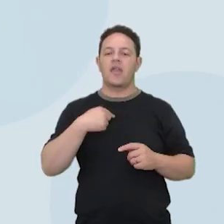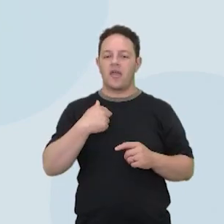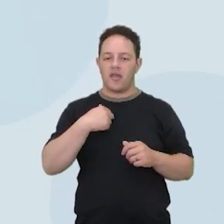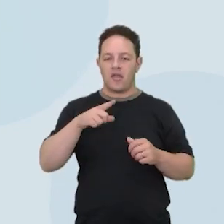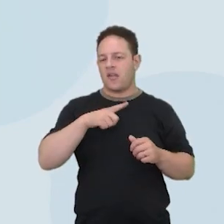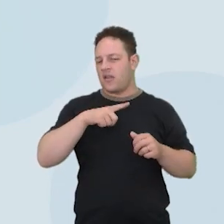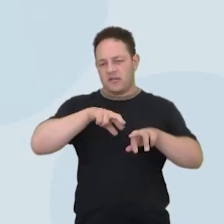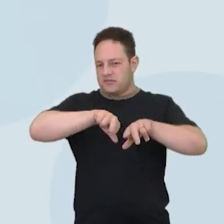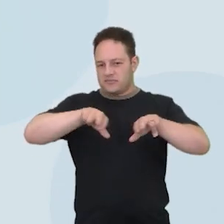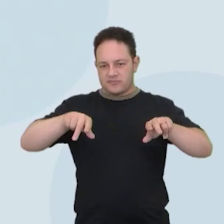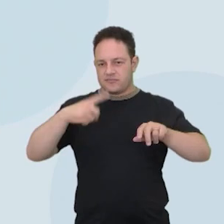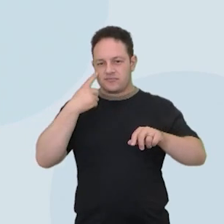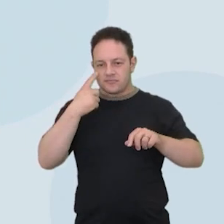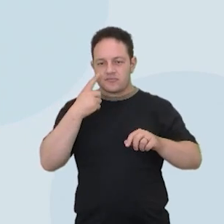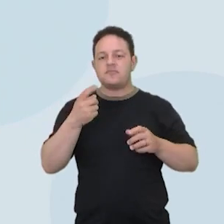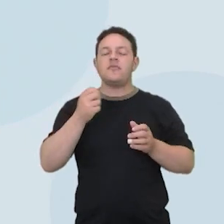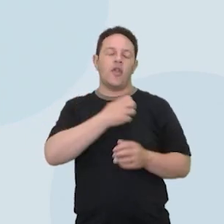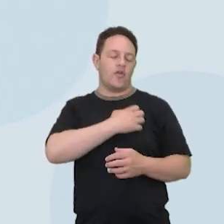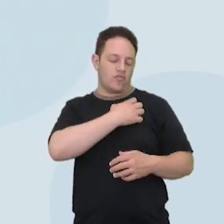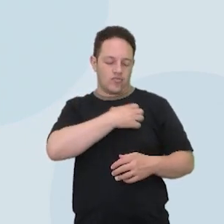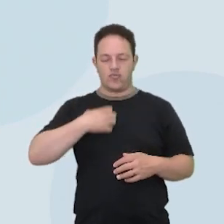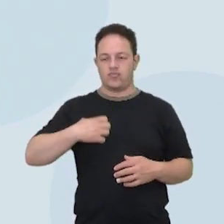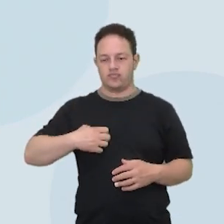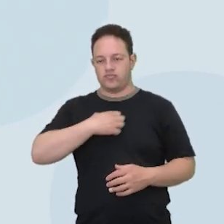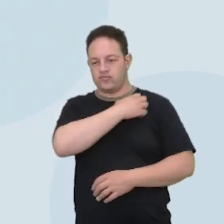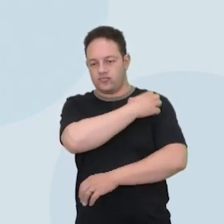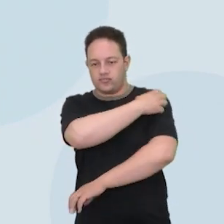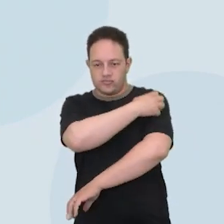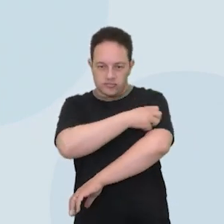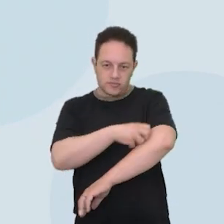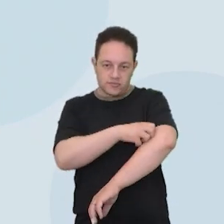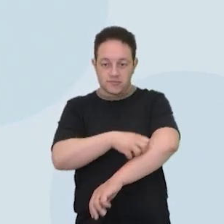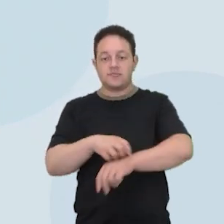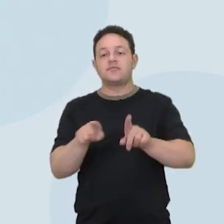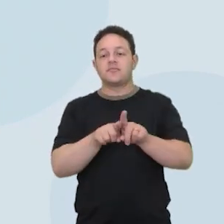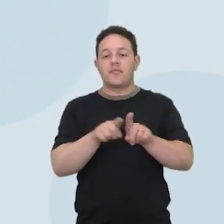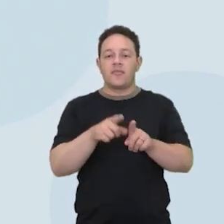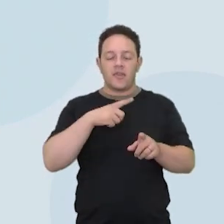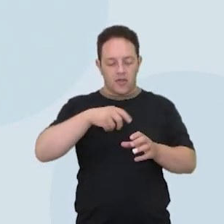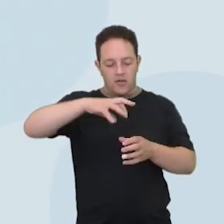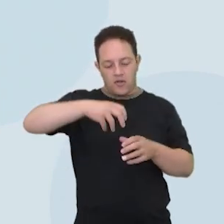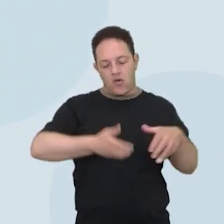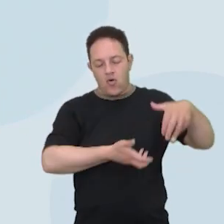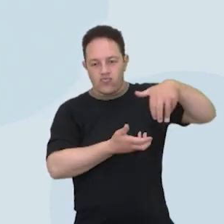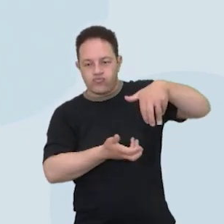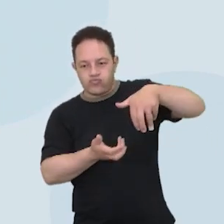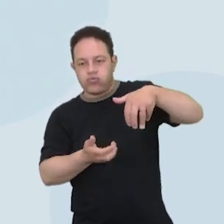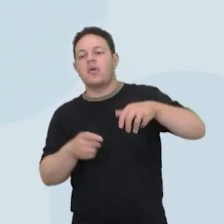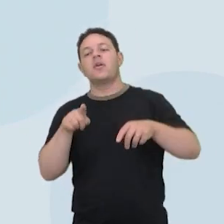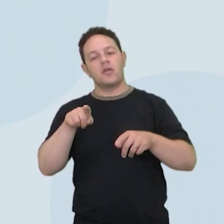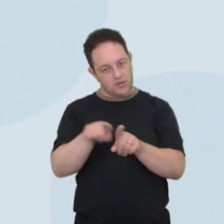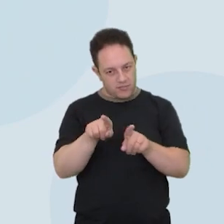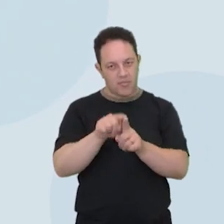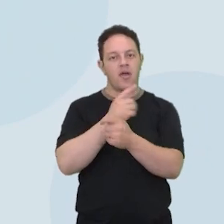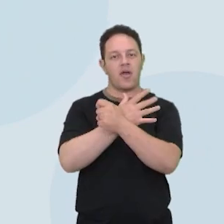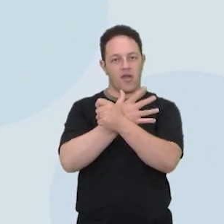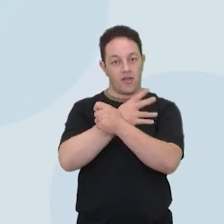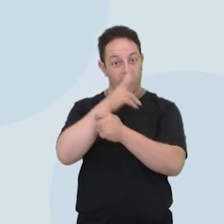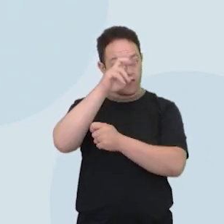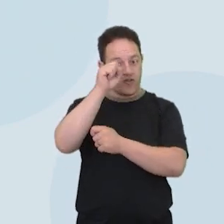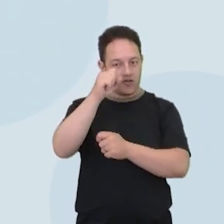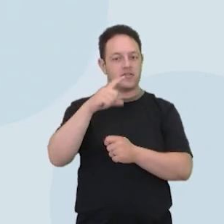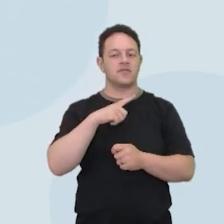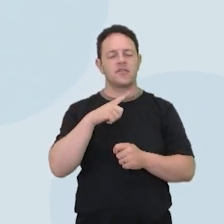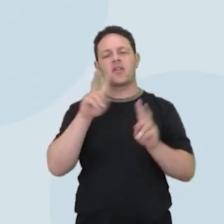tá certo? Sabonetes e aqueles alvejantes, tá certo, gente? Também são